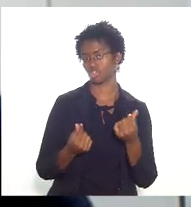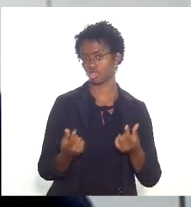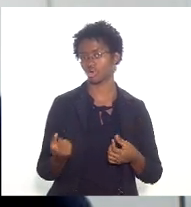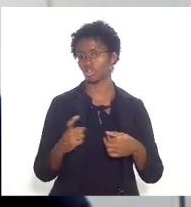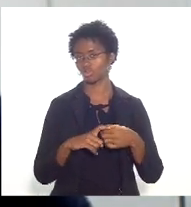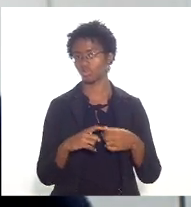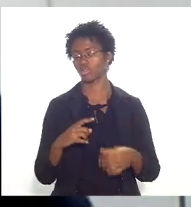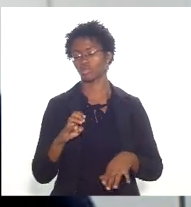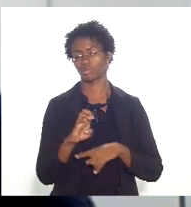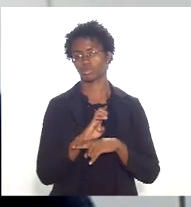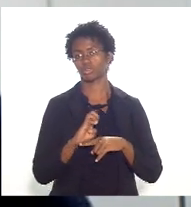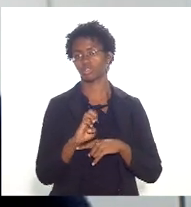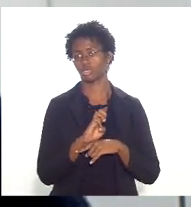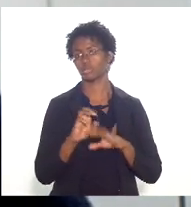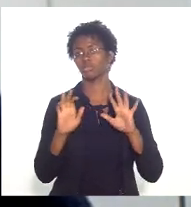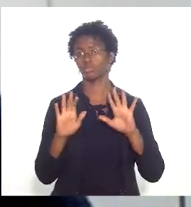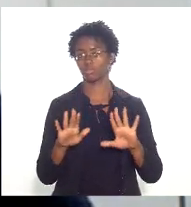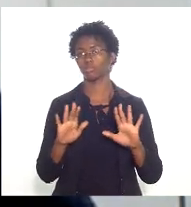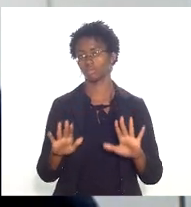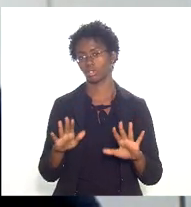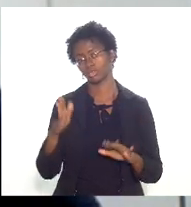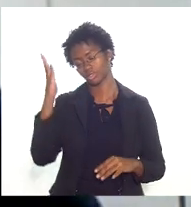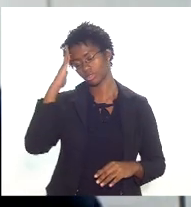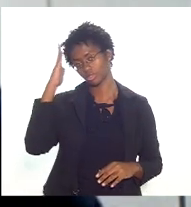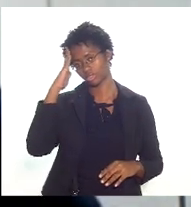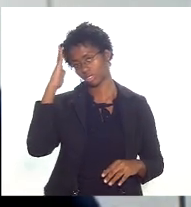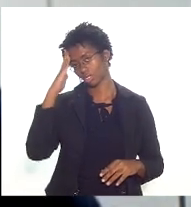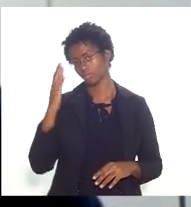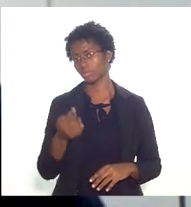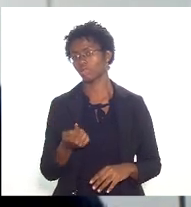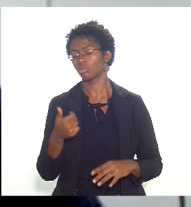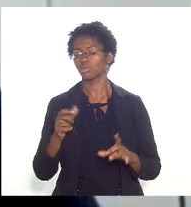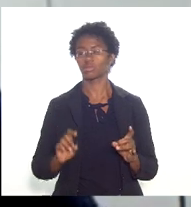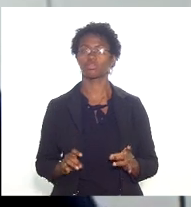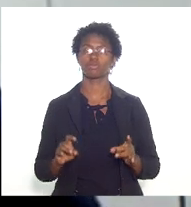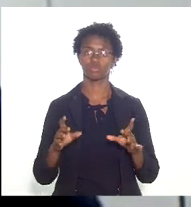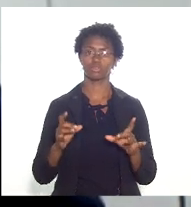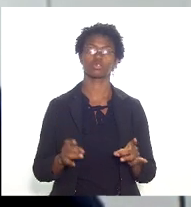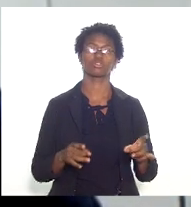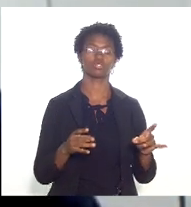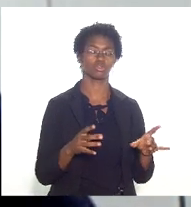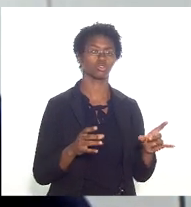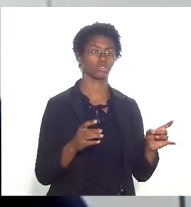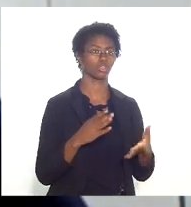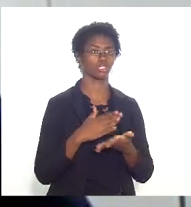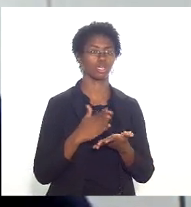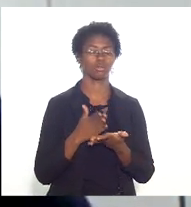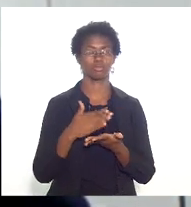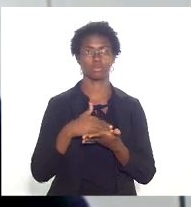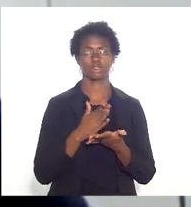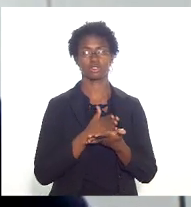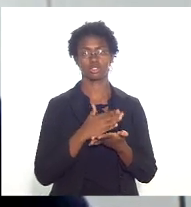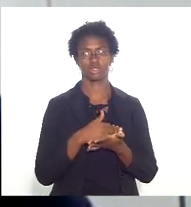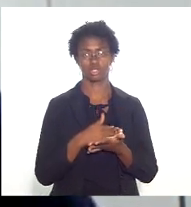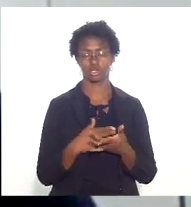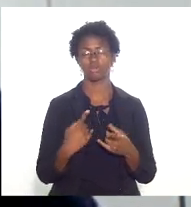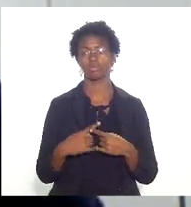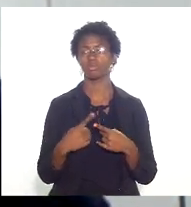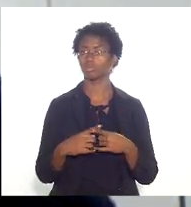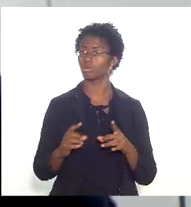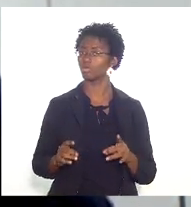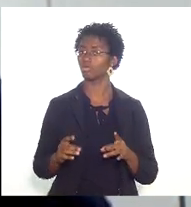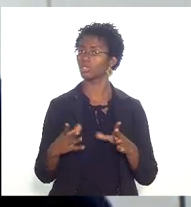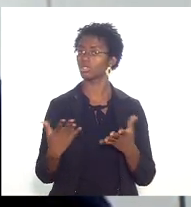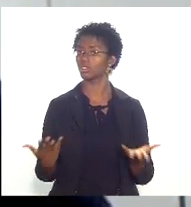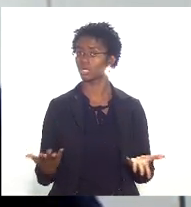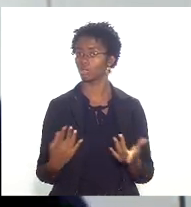que dá para ser vendida leiloada e partida porque privatizá-la é